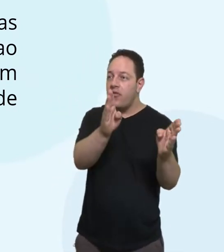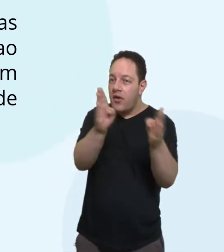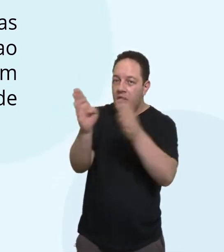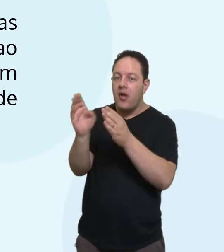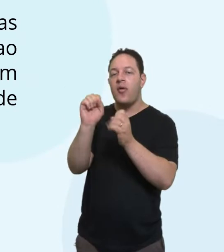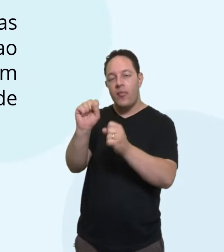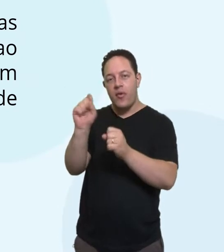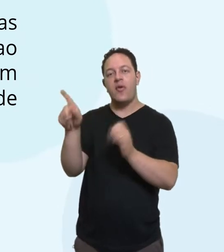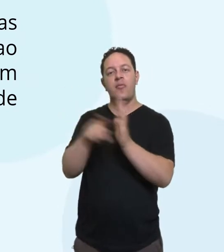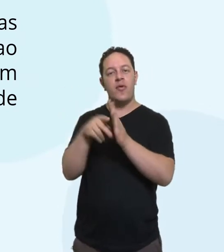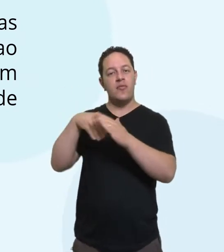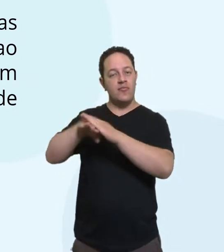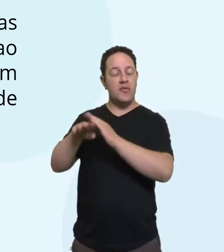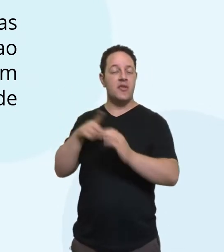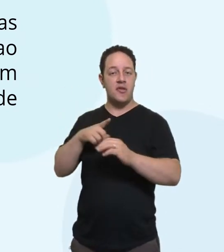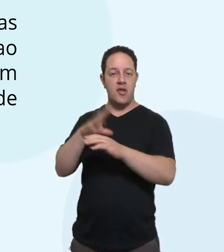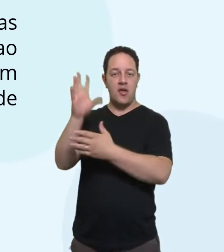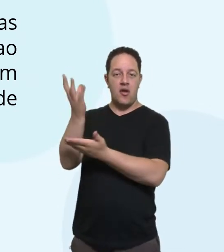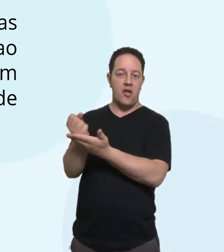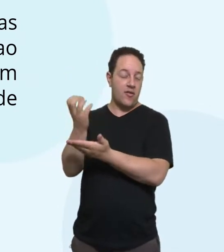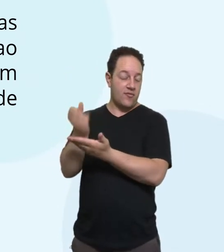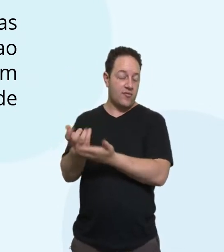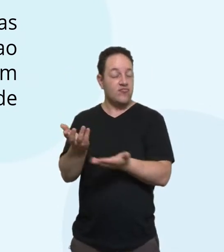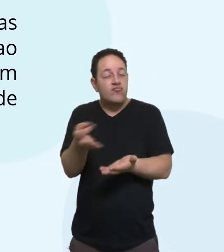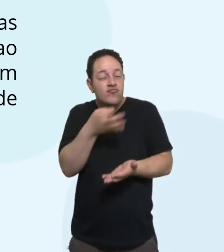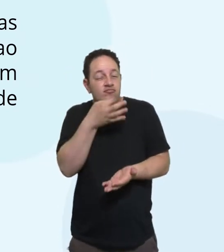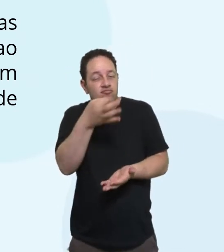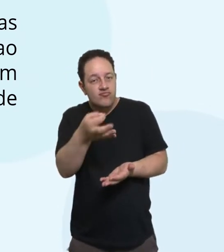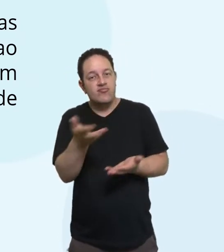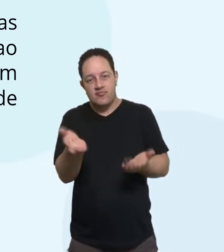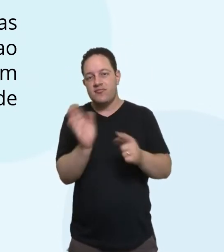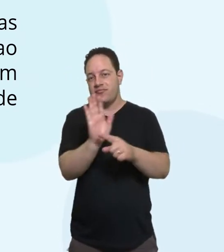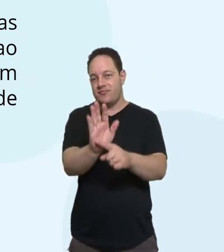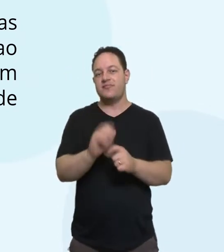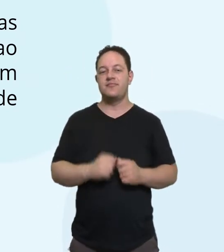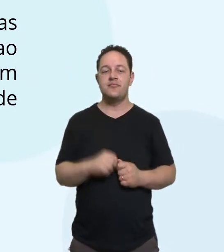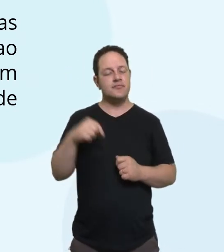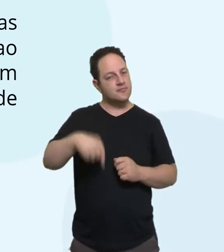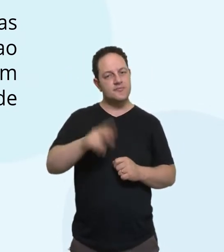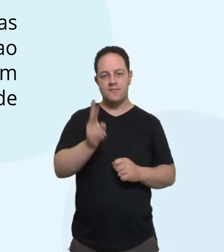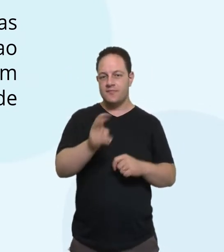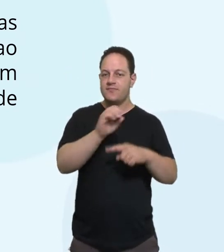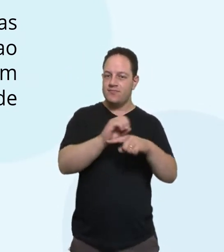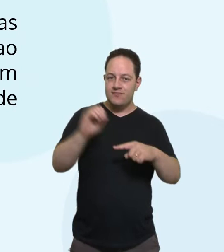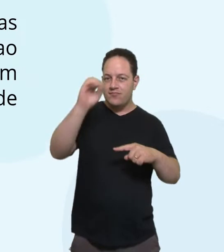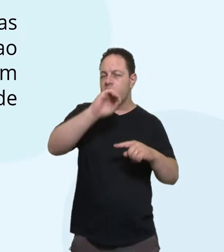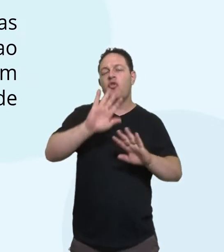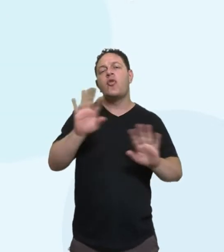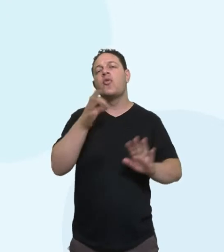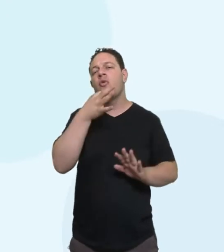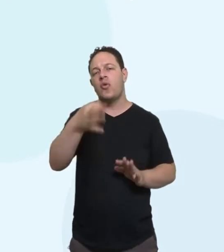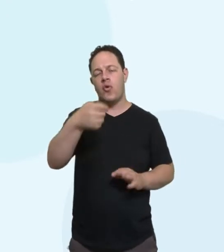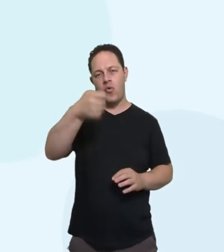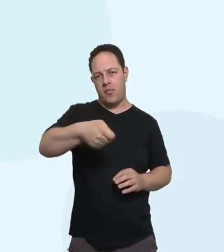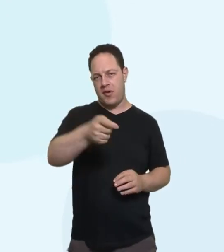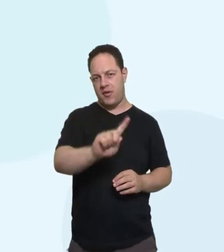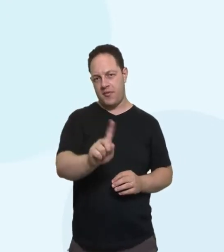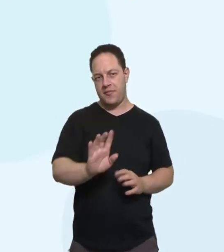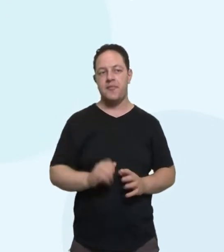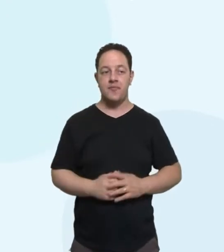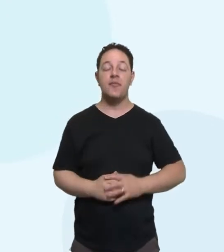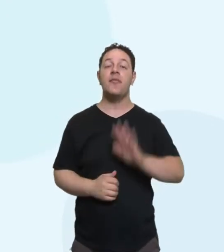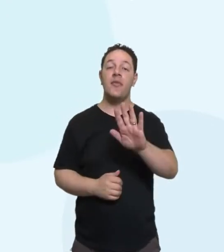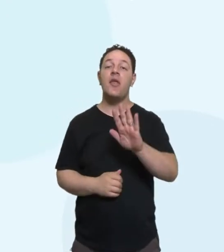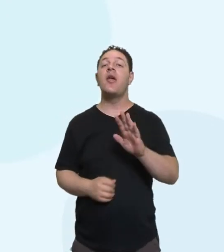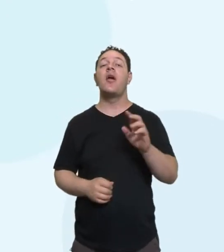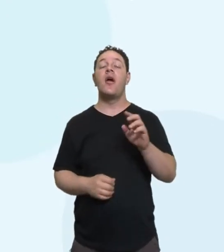também tá então é uma sugestão aqui como sempre nós estamos sempre sugerindo Então essa indicação